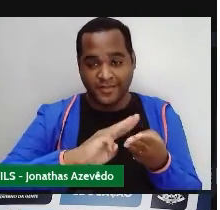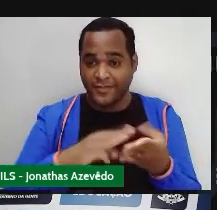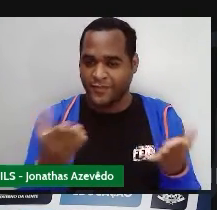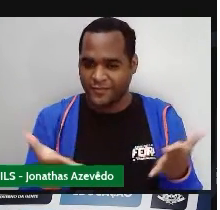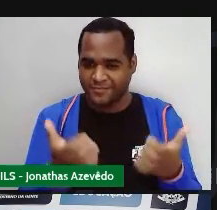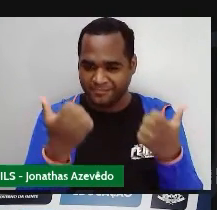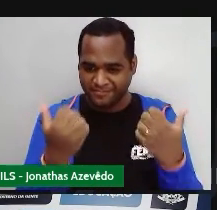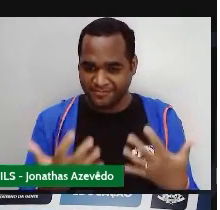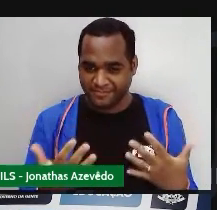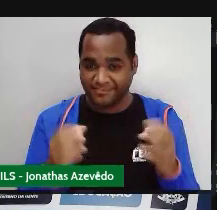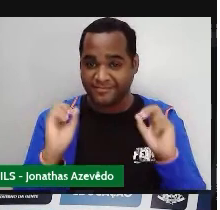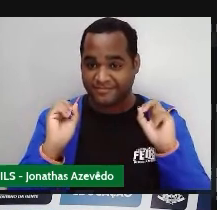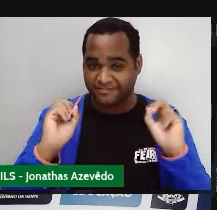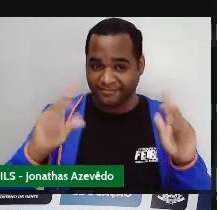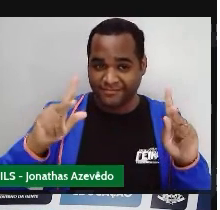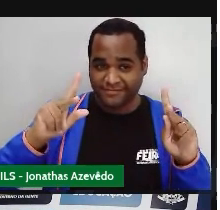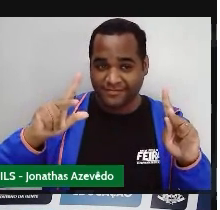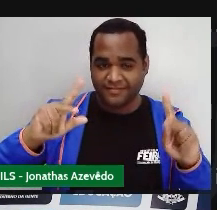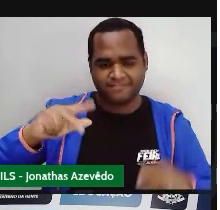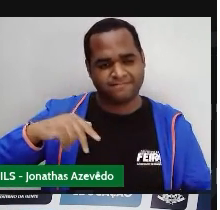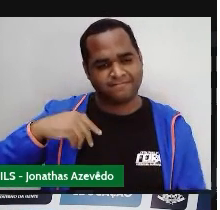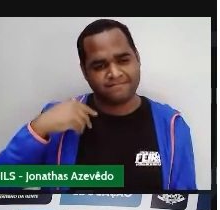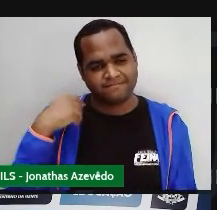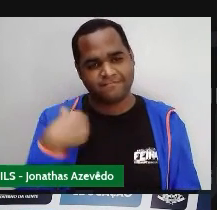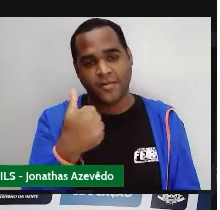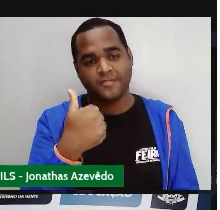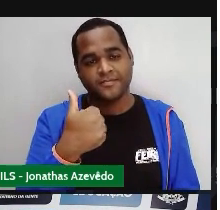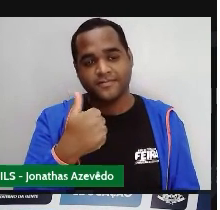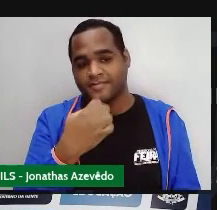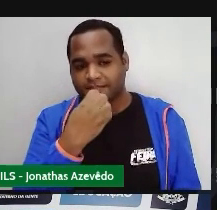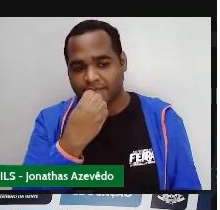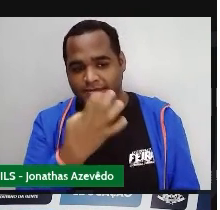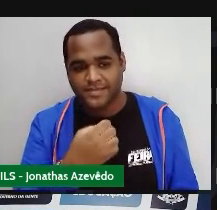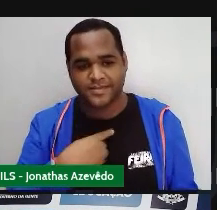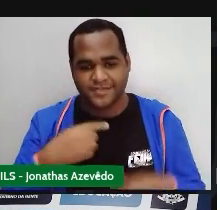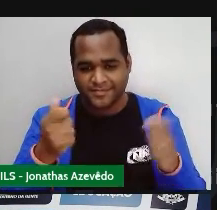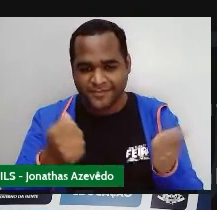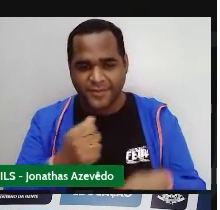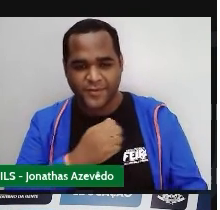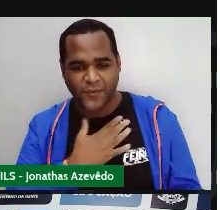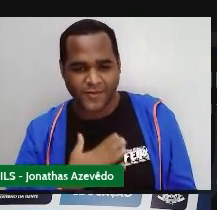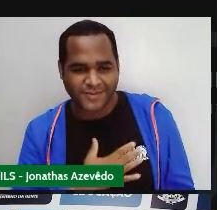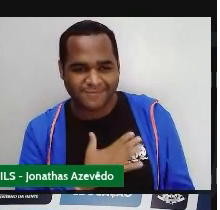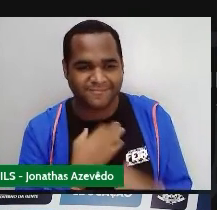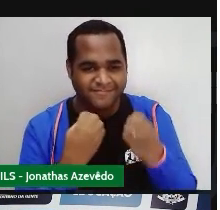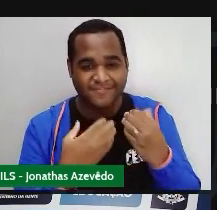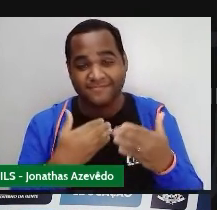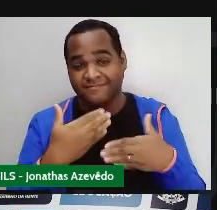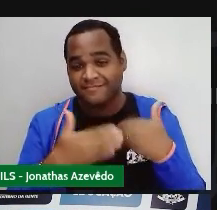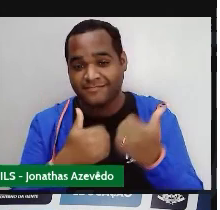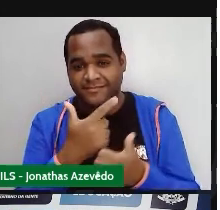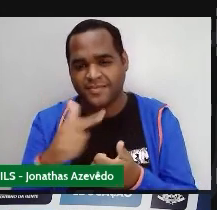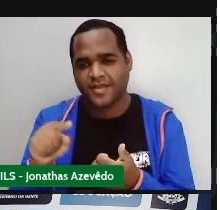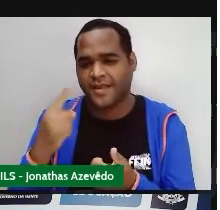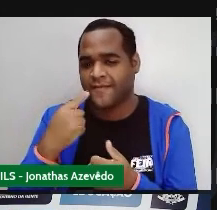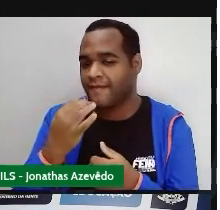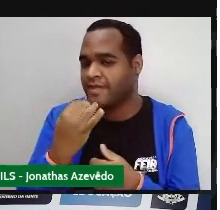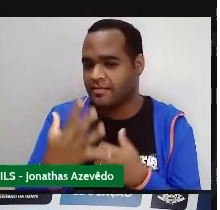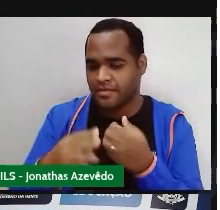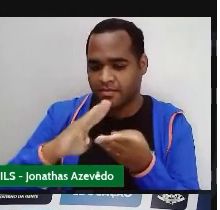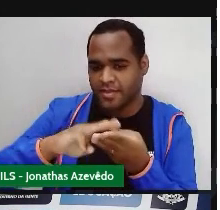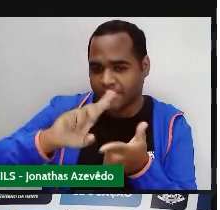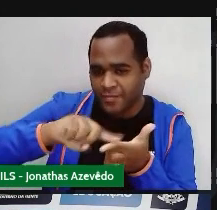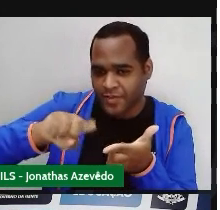aqui na aula de hoje falou bom então é isso espero que você realmente tenha gostado eu me despeço até a próxima e fica o